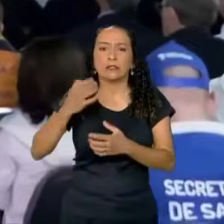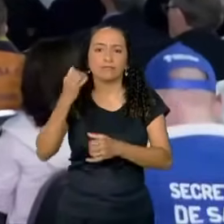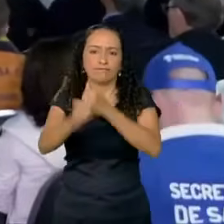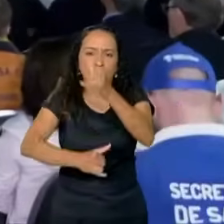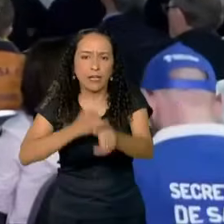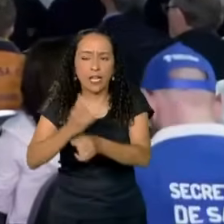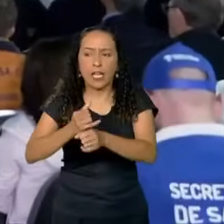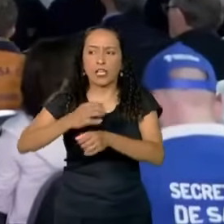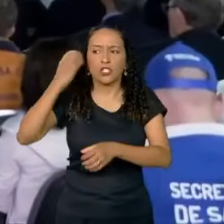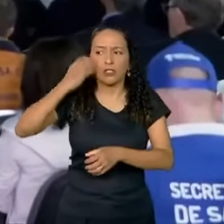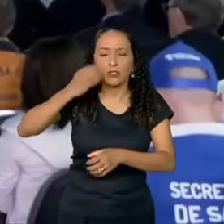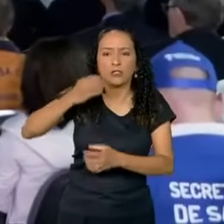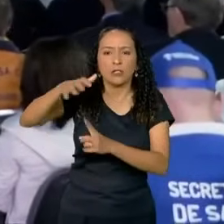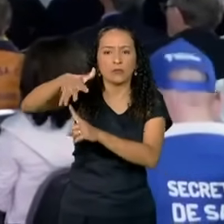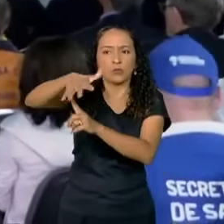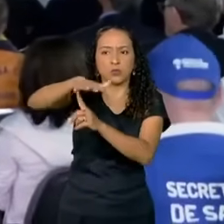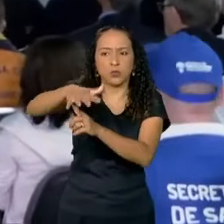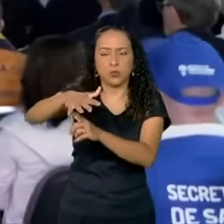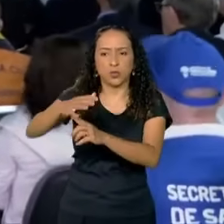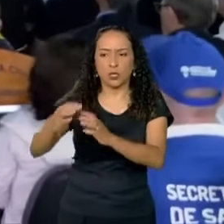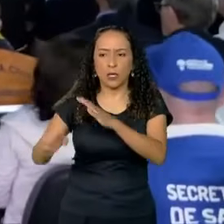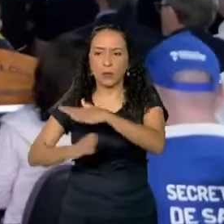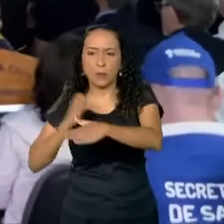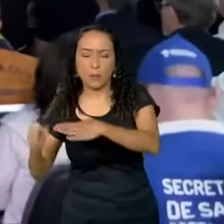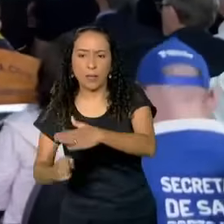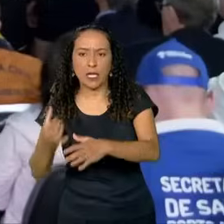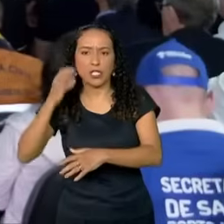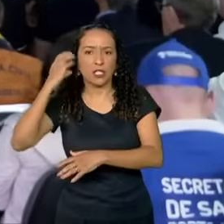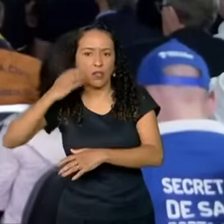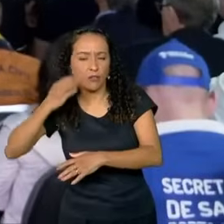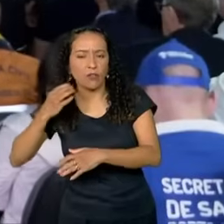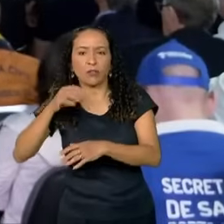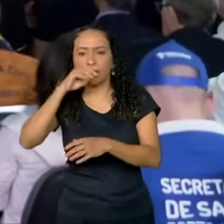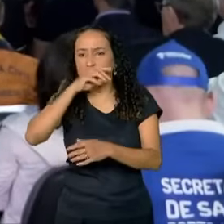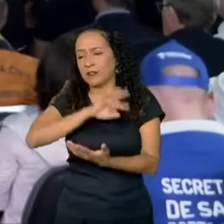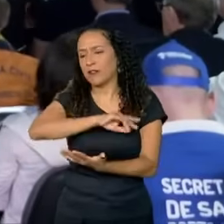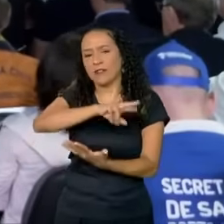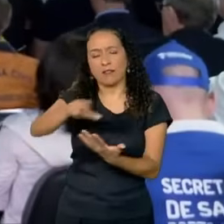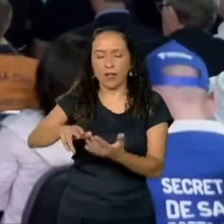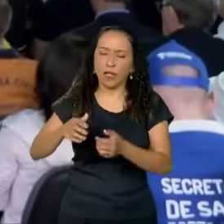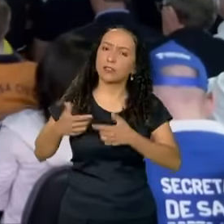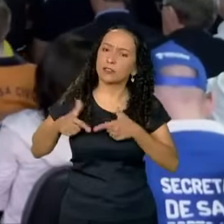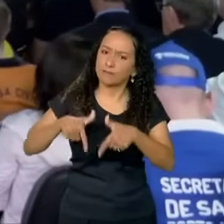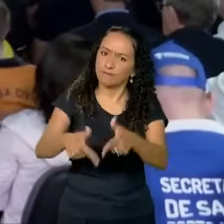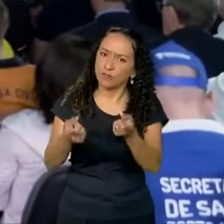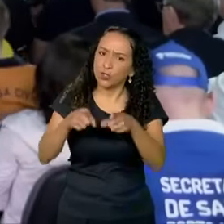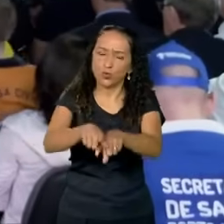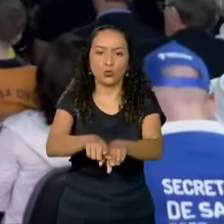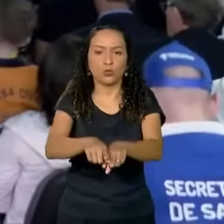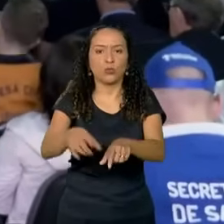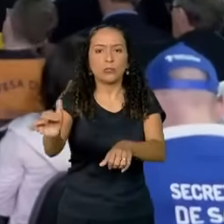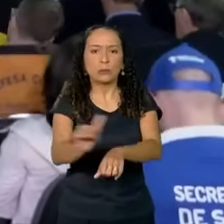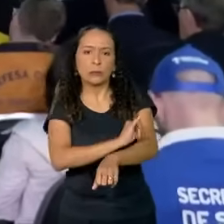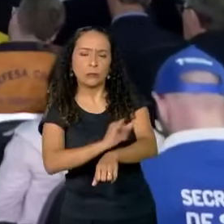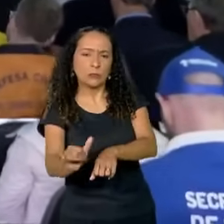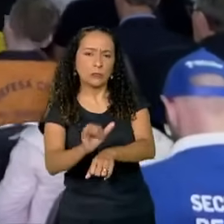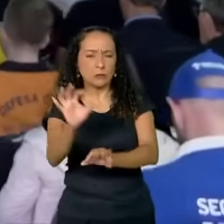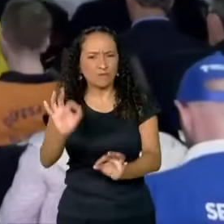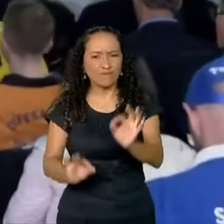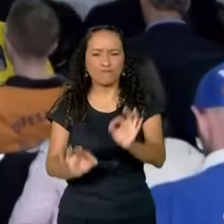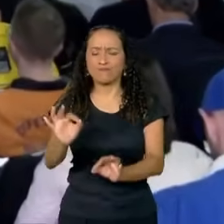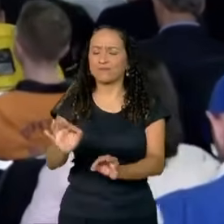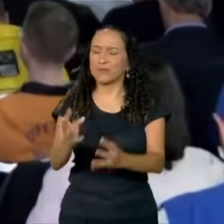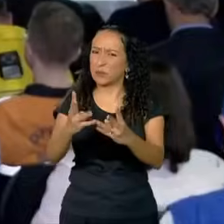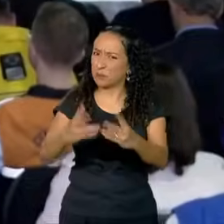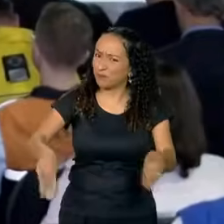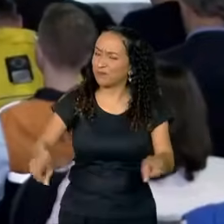de uma companhia ajuda a atender a outra. Então tem ações de contingência em todas as frentes. A logística fortemente comprometida, como